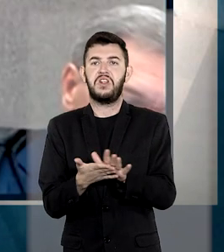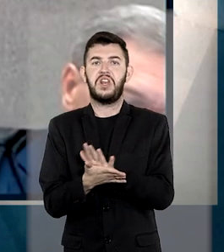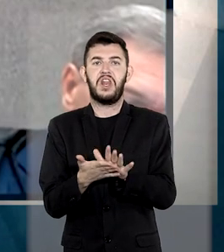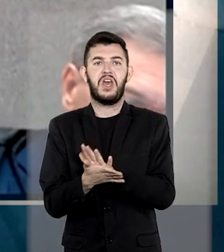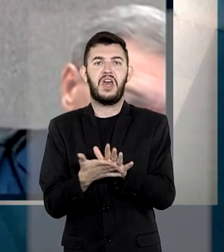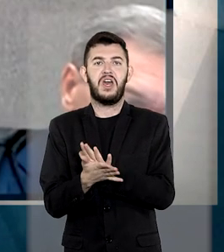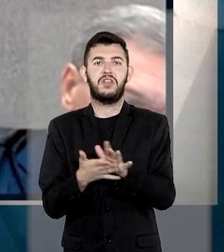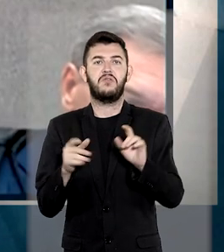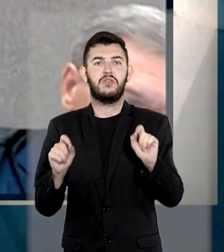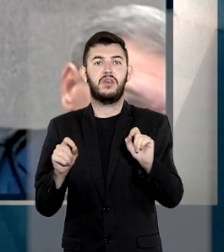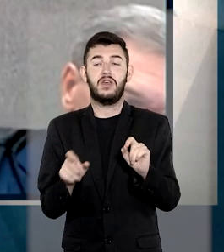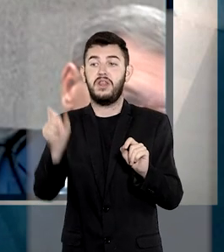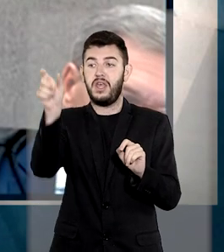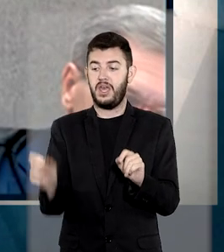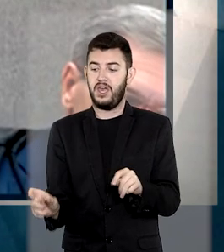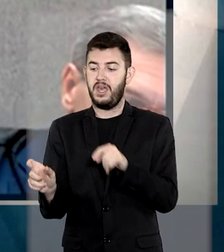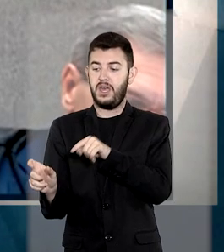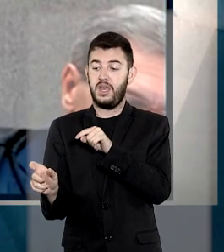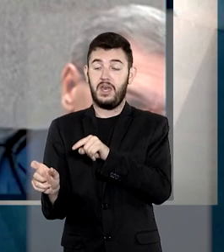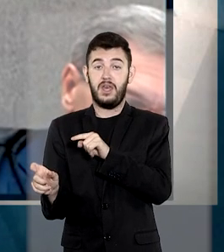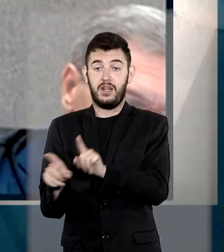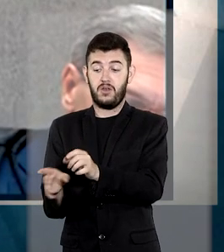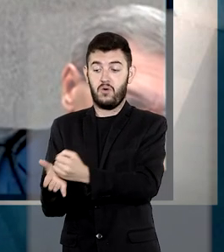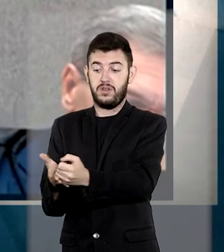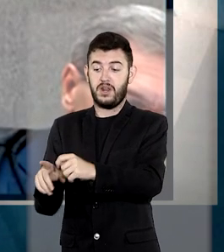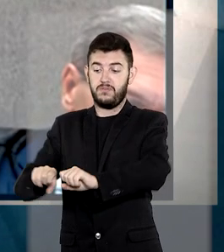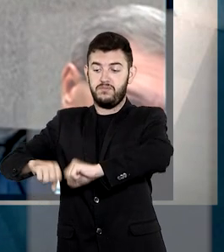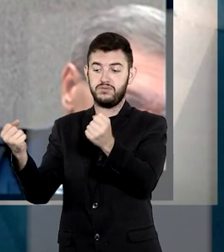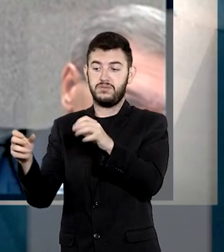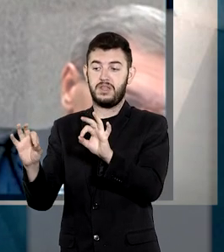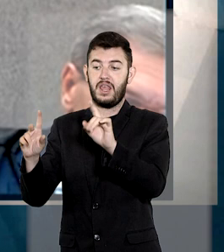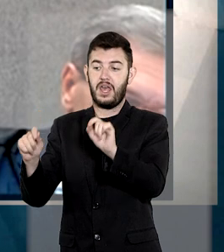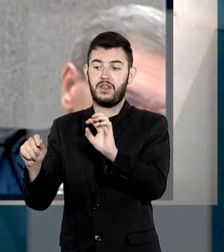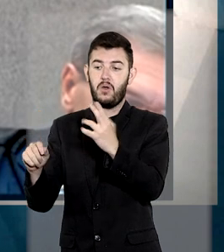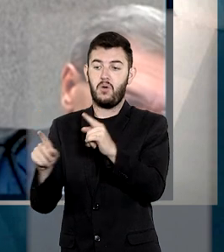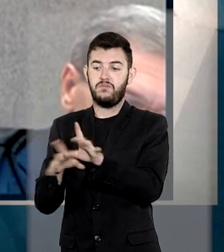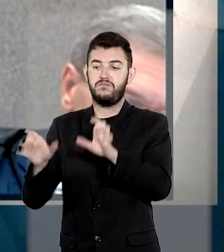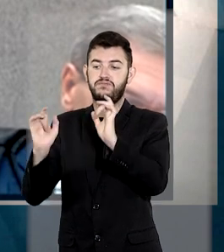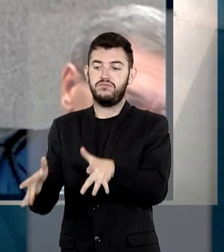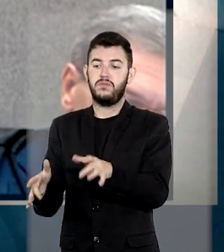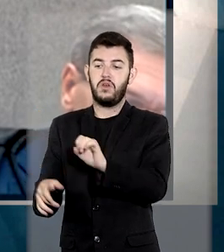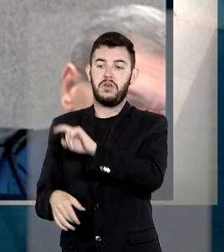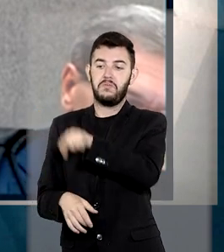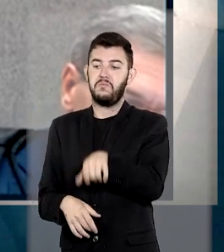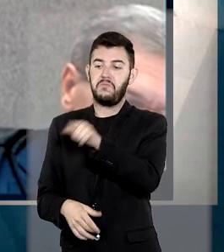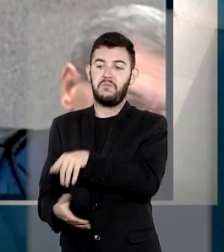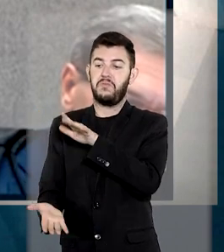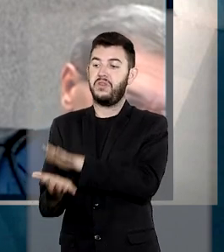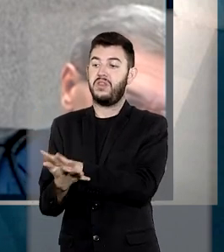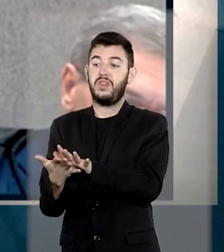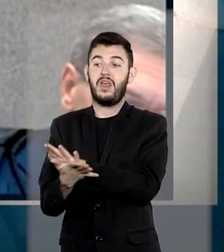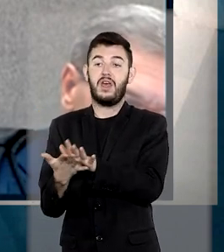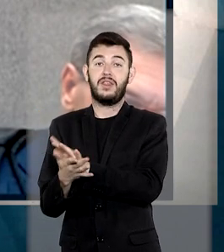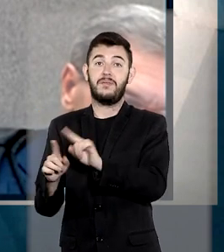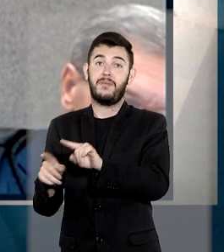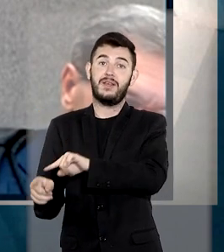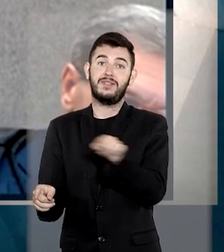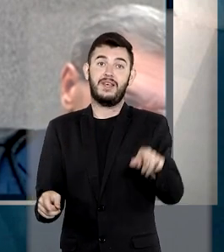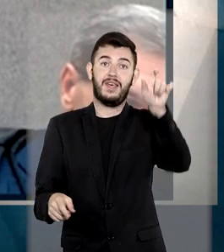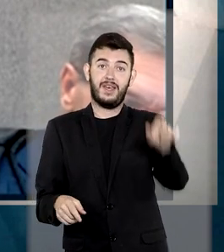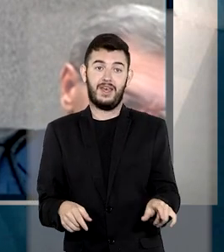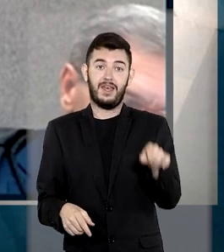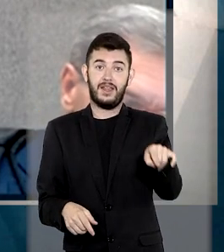não houve rompimento do vínculo do titular com a pessoa jurídica contratante ou com a operadora, mas sim a perda